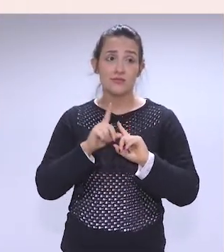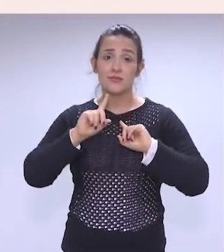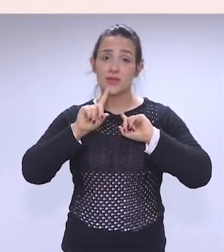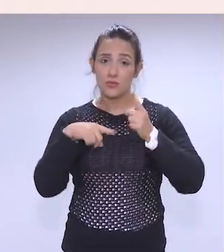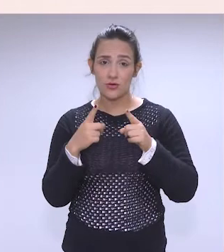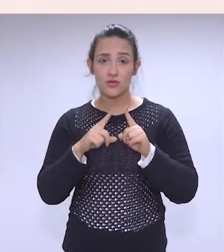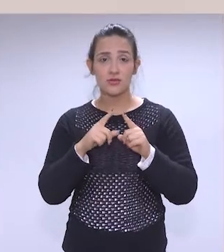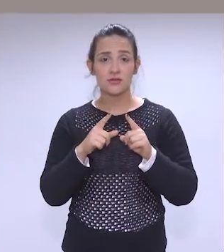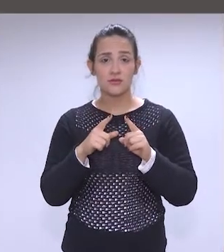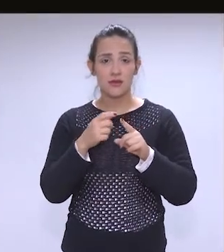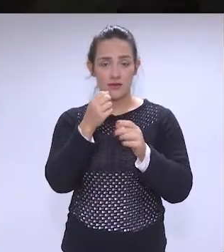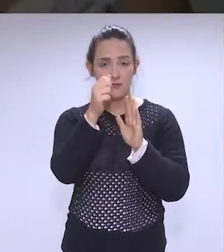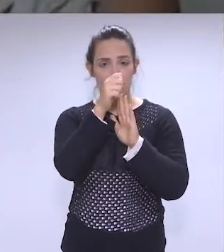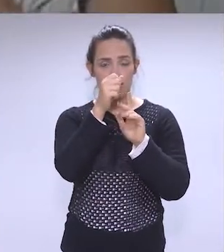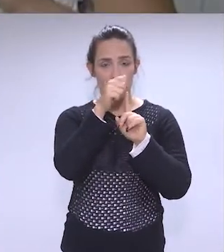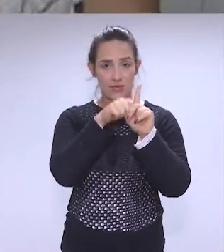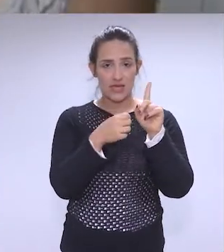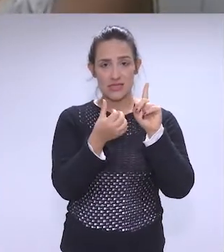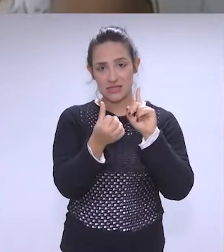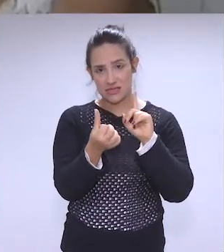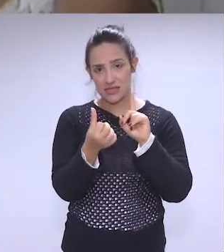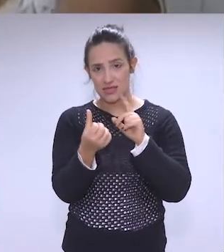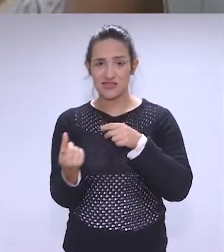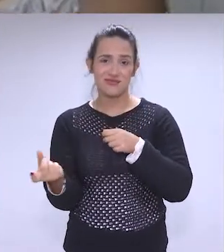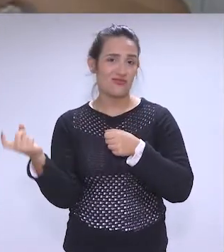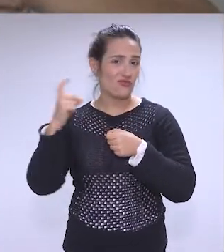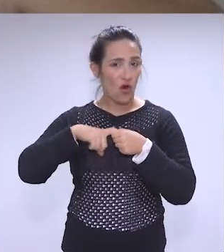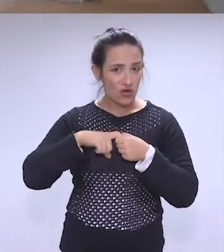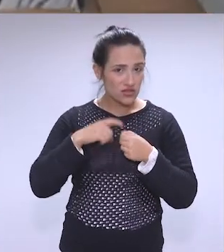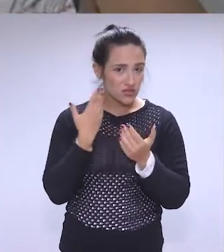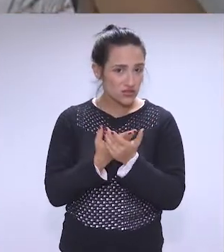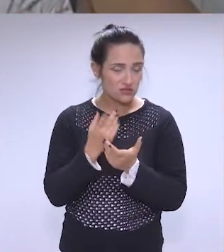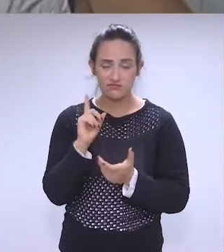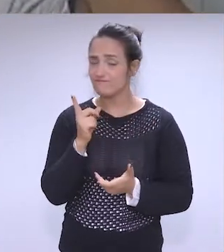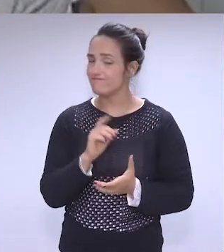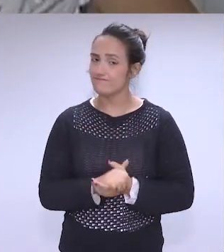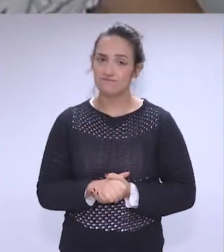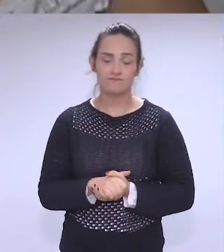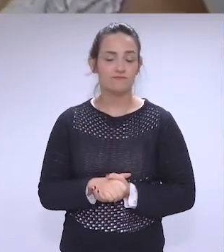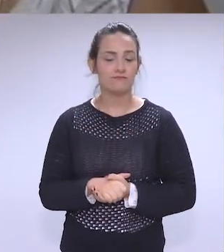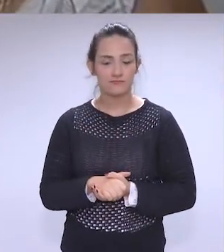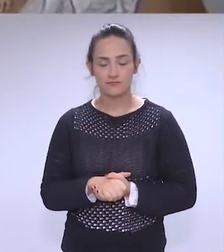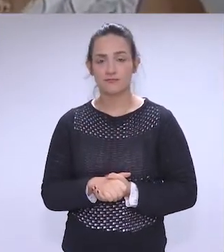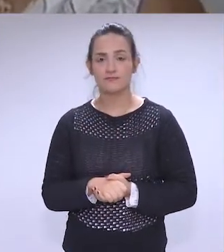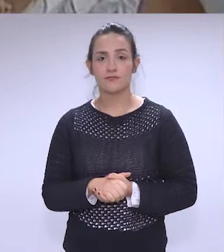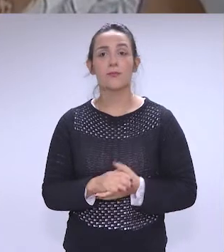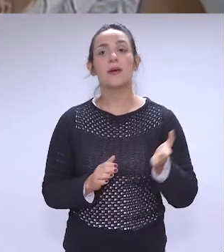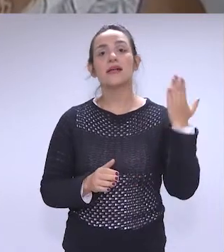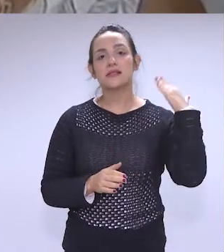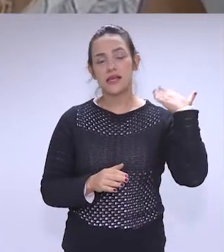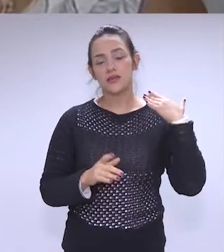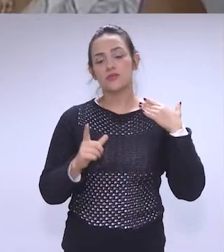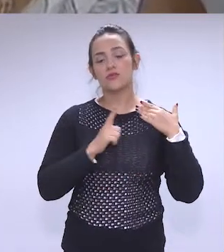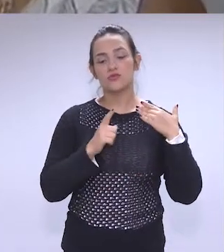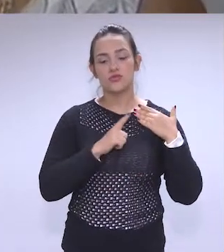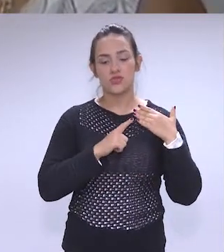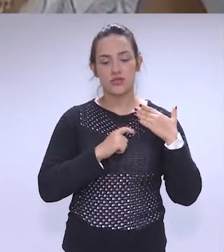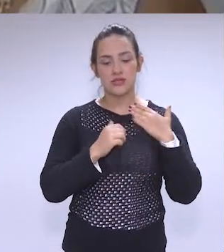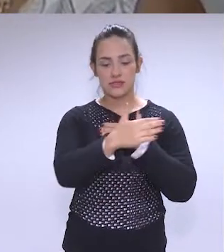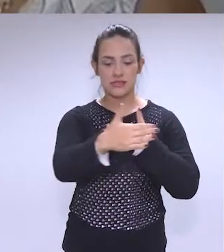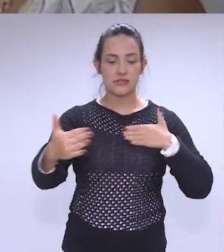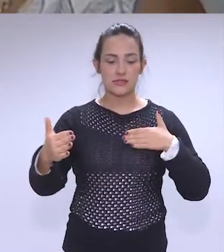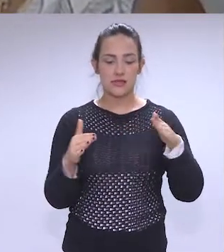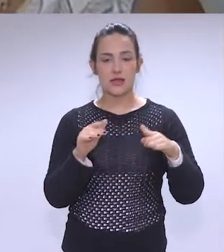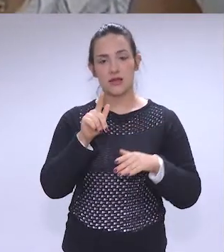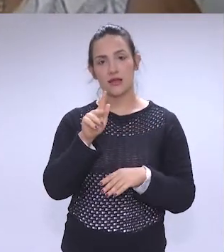após a licença maternidade. Aqui nessa sala funcionava o Grêmio da escola, mas ela foi completamente transformada graças a